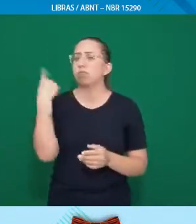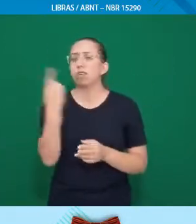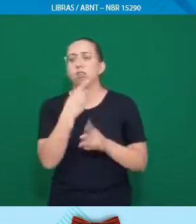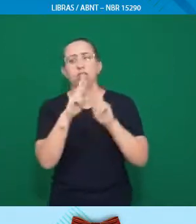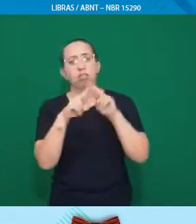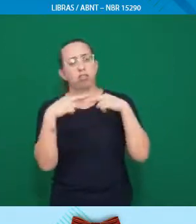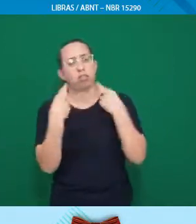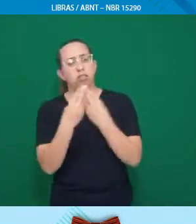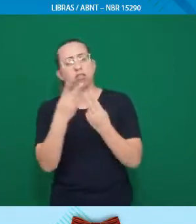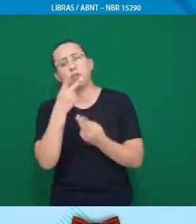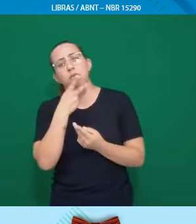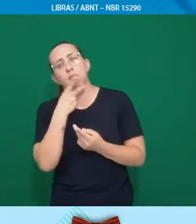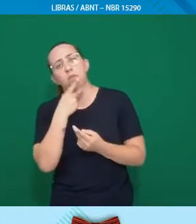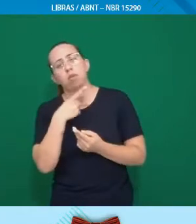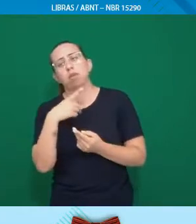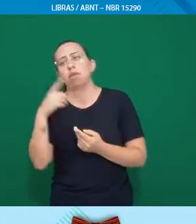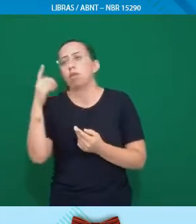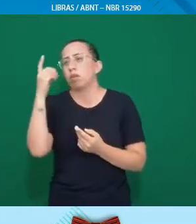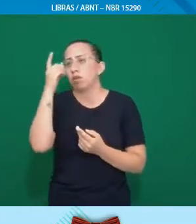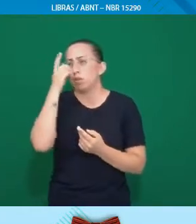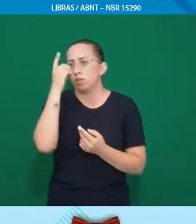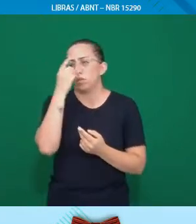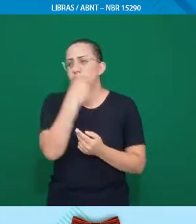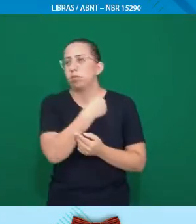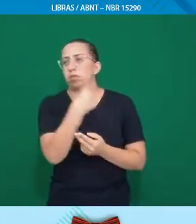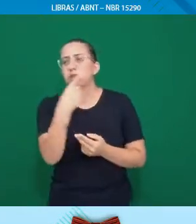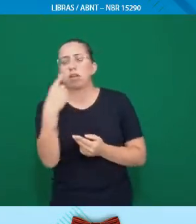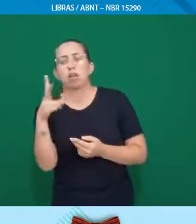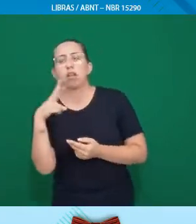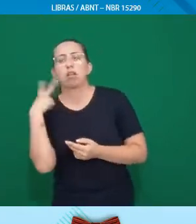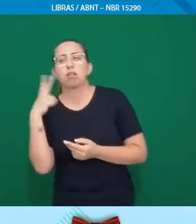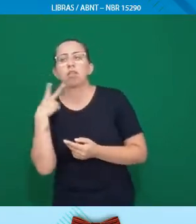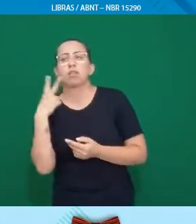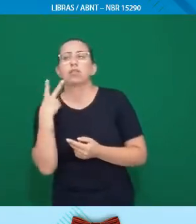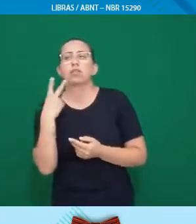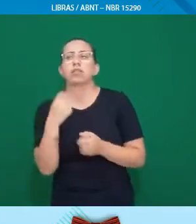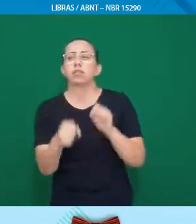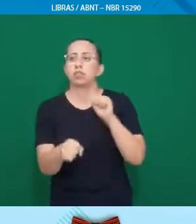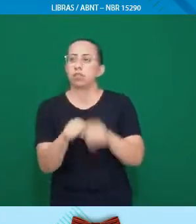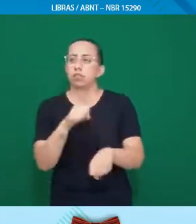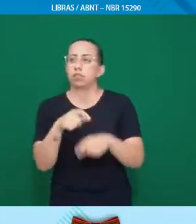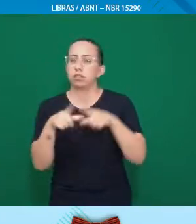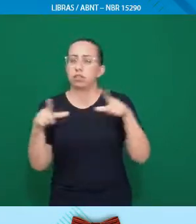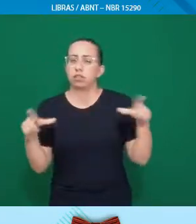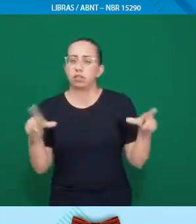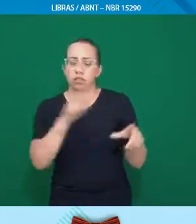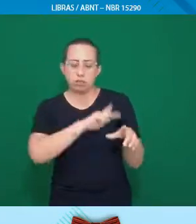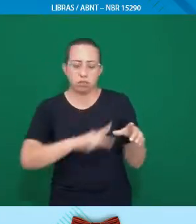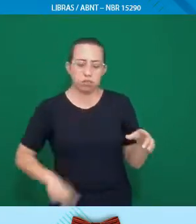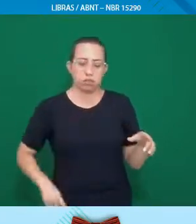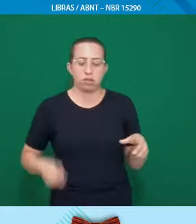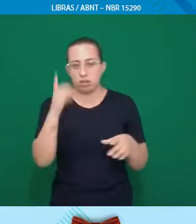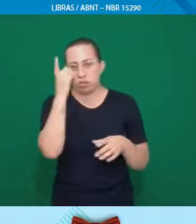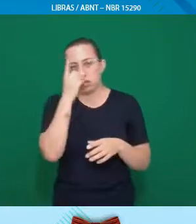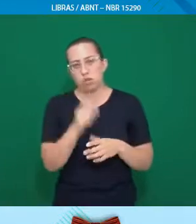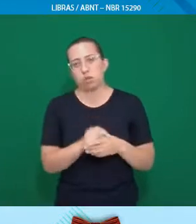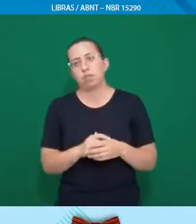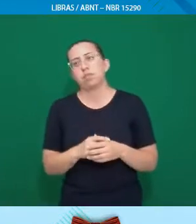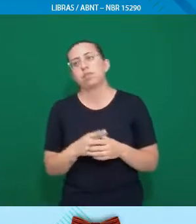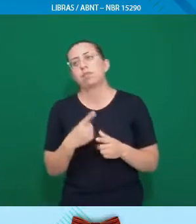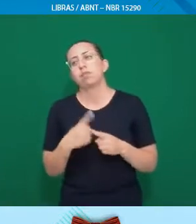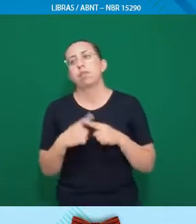lindo parabéns Pedroso Parabéns cada Vereador das Mansões o presidente e